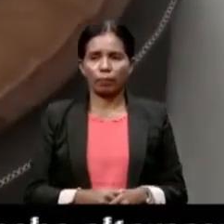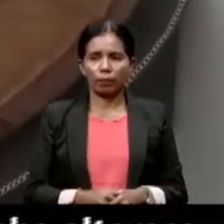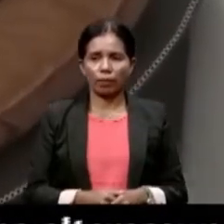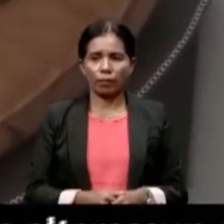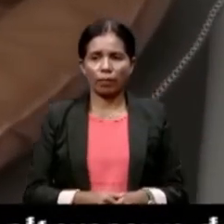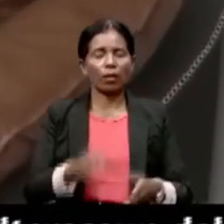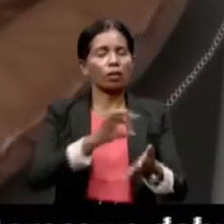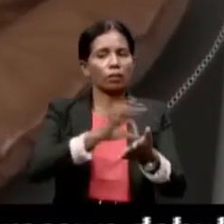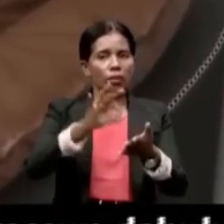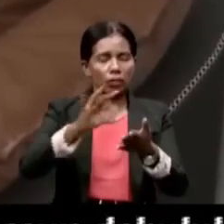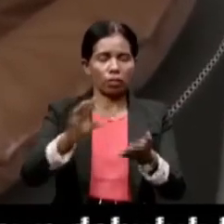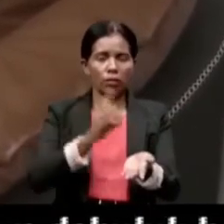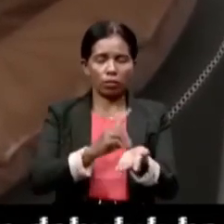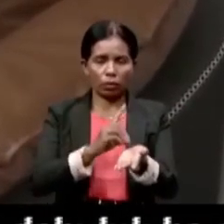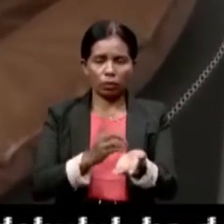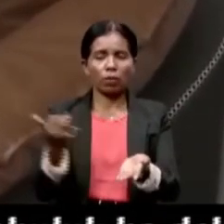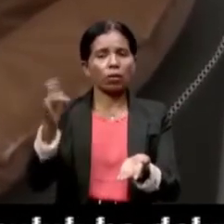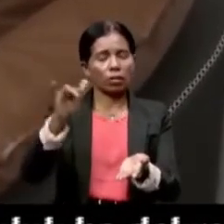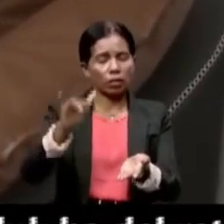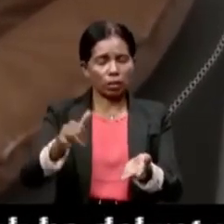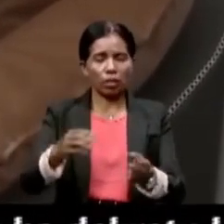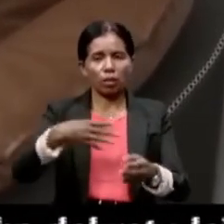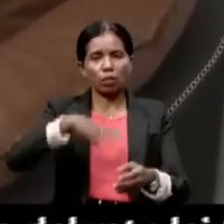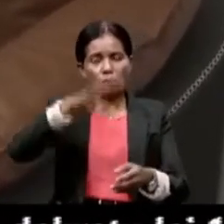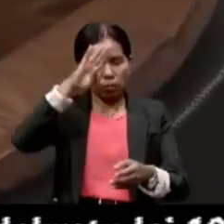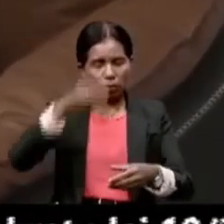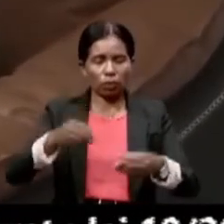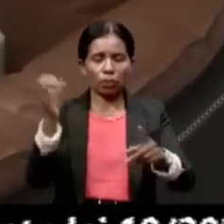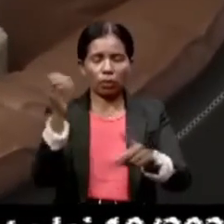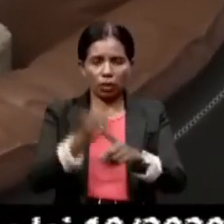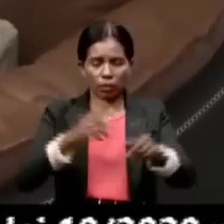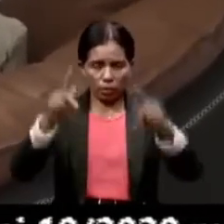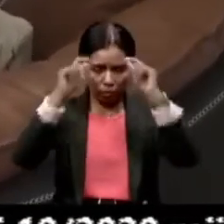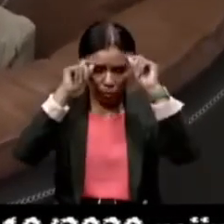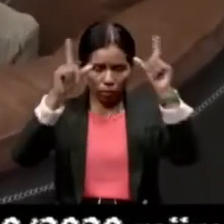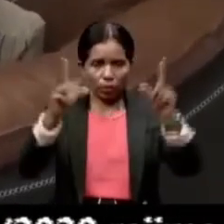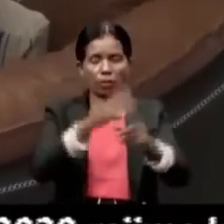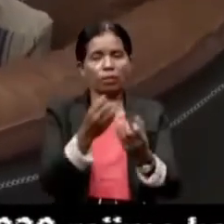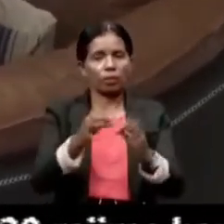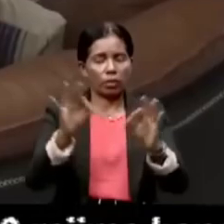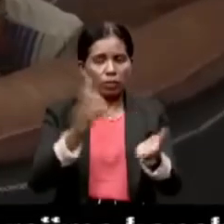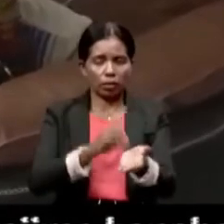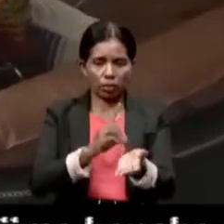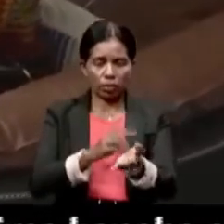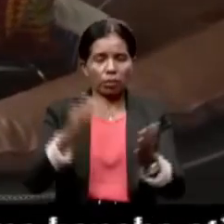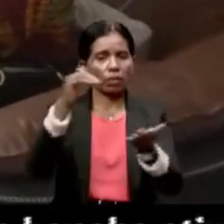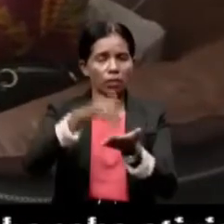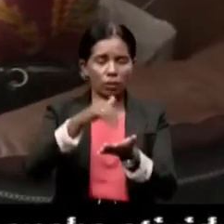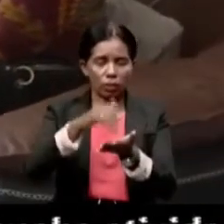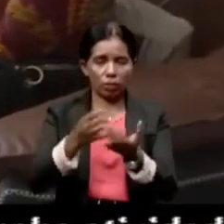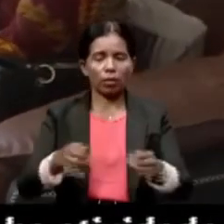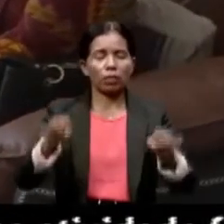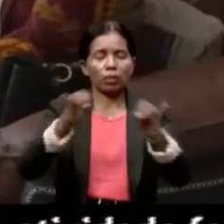de formação para médico Sira, Cuba Mosse foi oportunidade para Timor-Oambalo, onde vem a cremata ensino médio, onde vai estudar e a